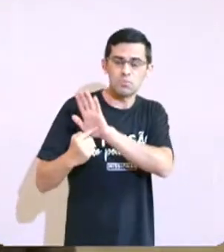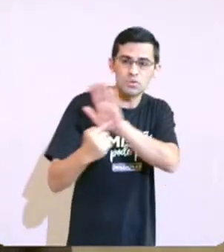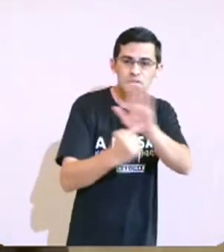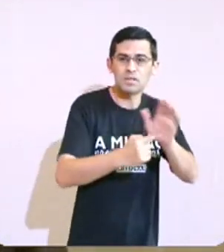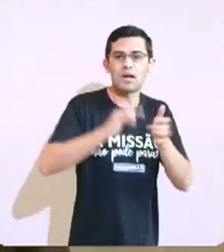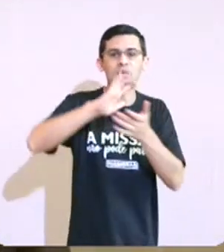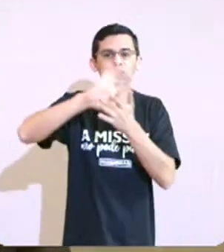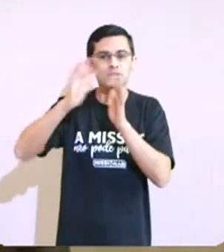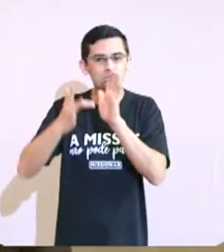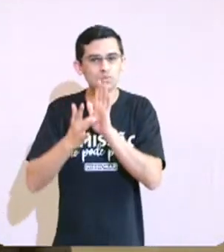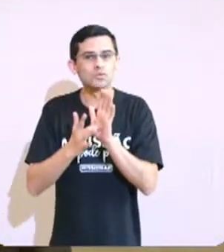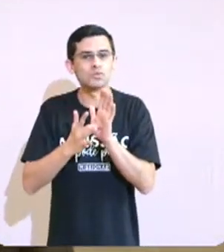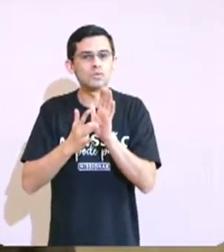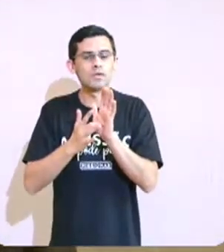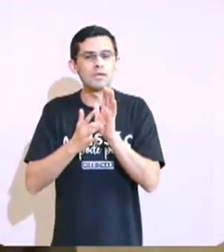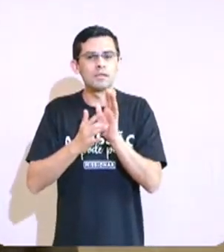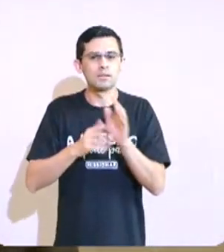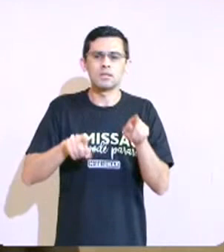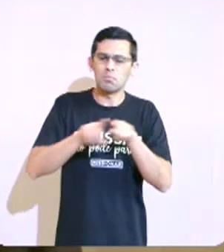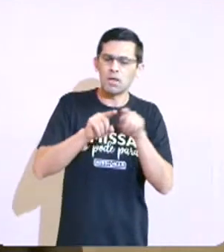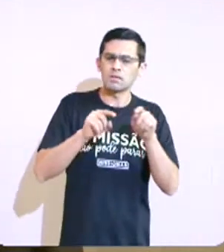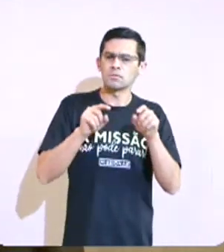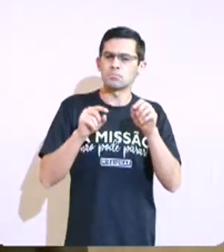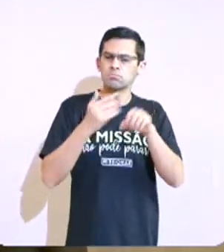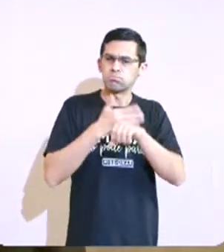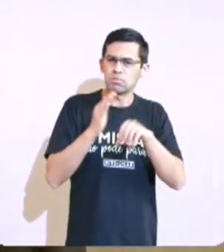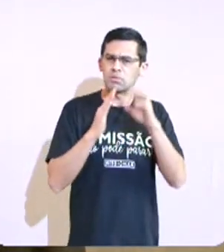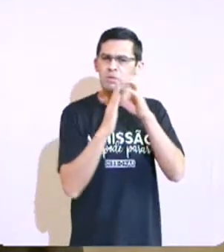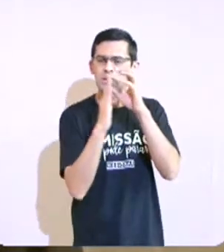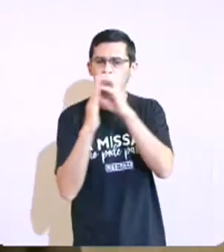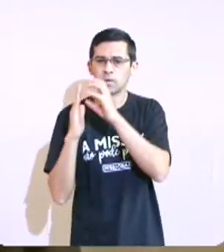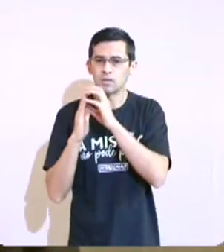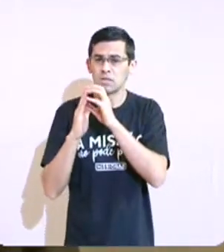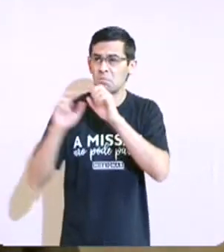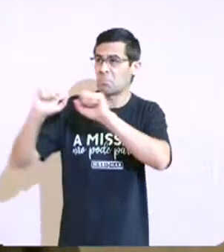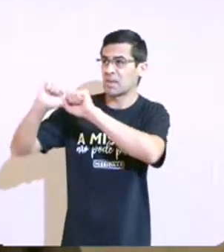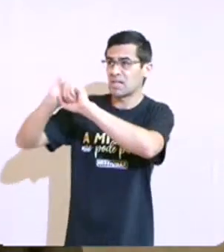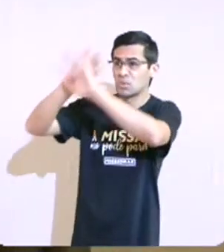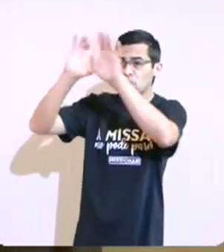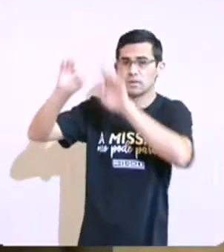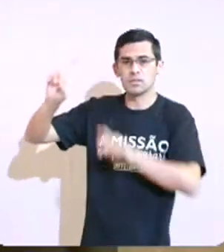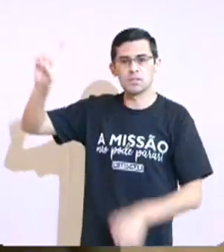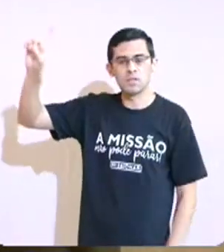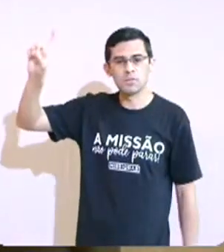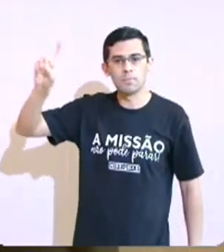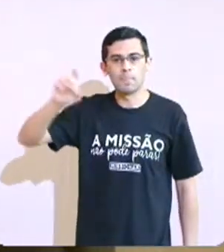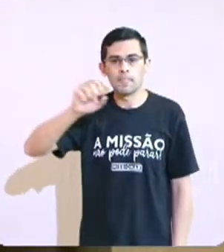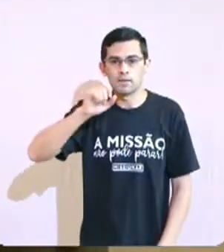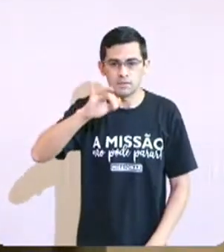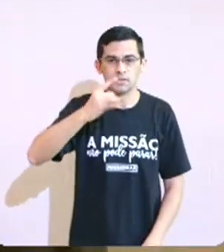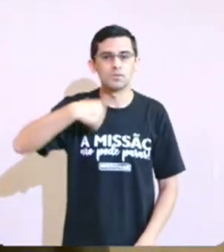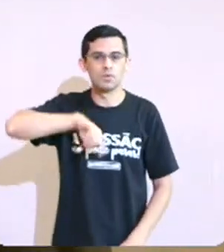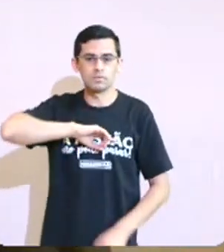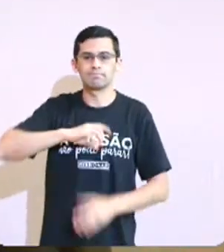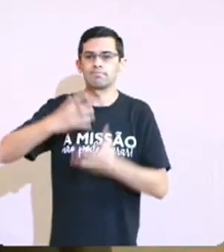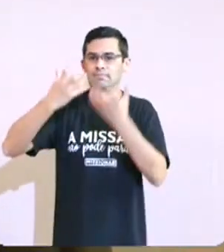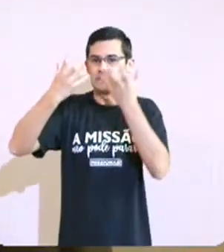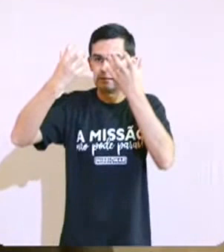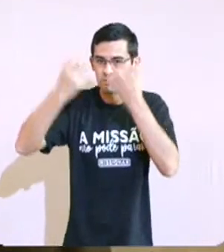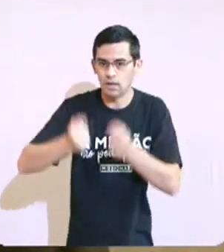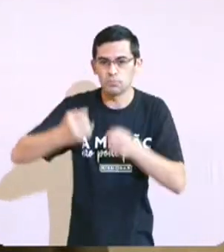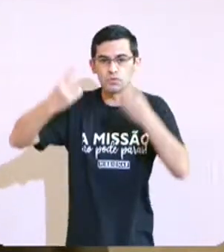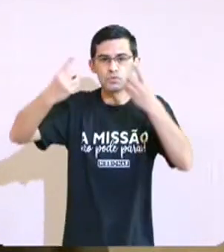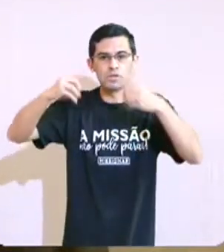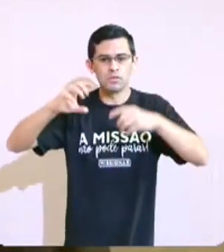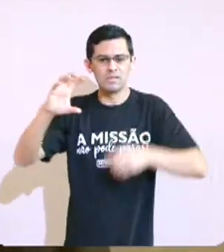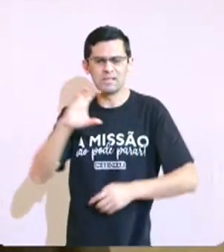na vida das nossos pequenos grupos, células, igrejas, para a glória de Deus. Se tivermos tal paixão,